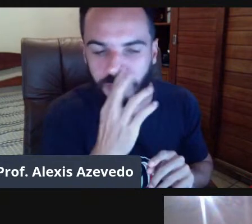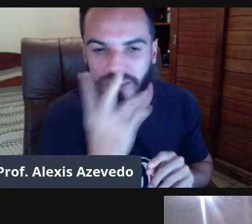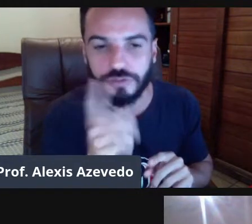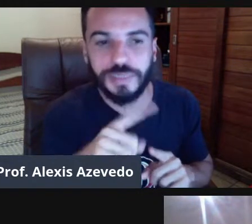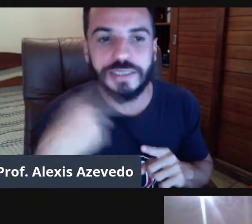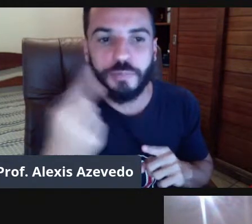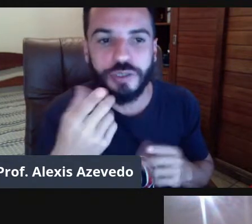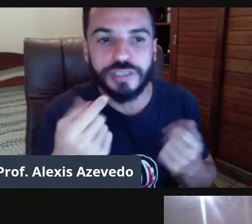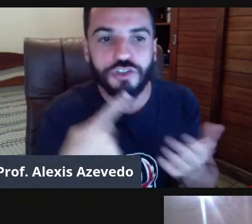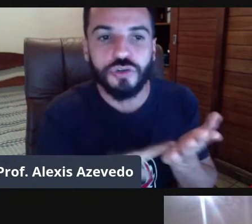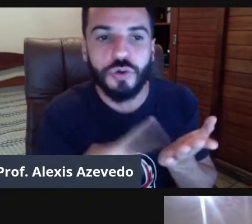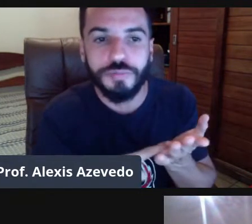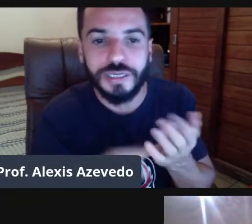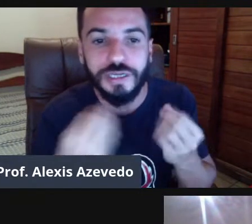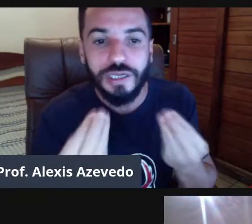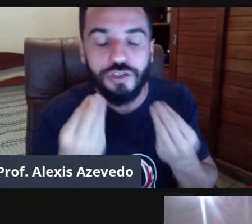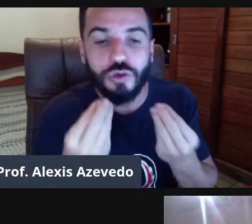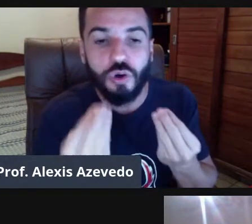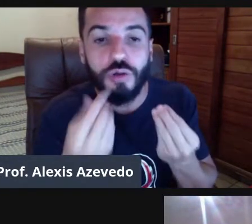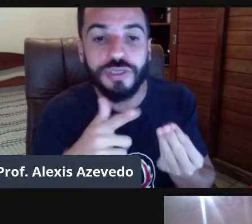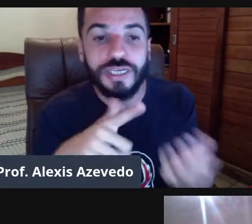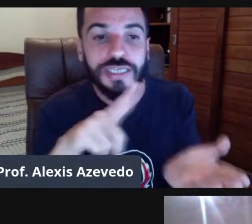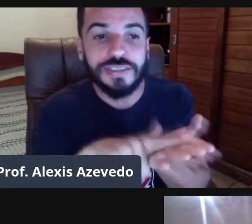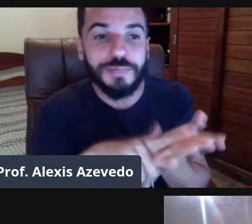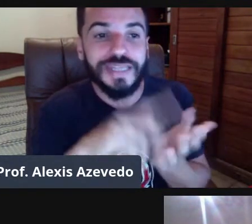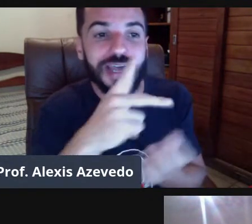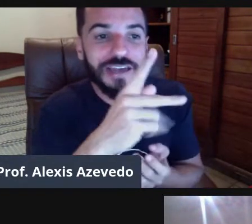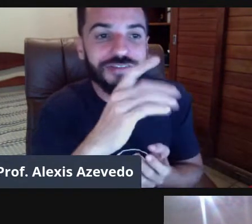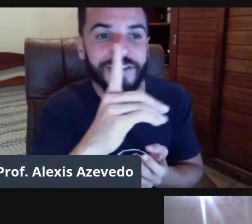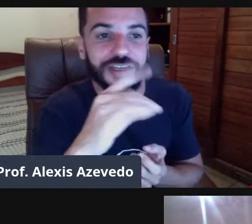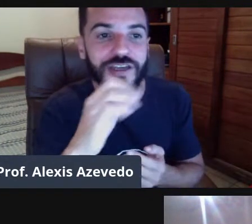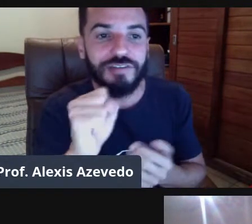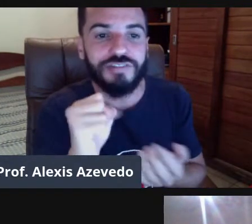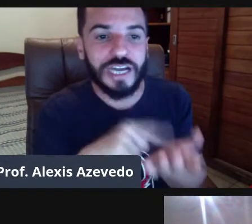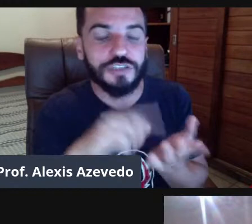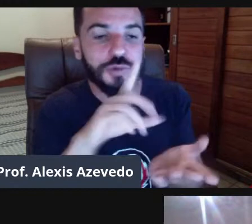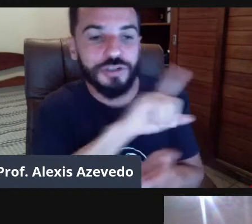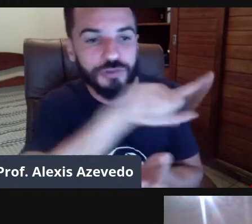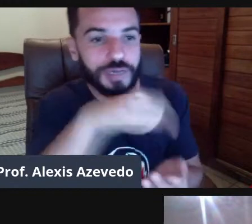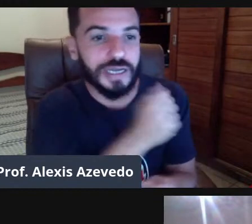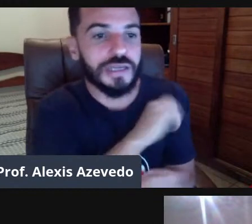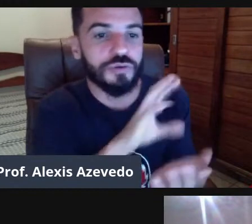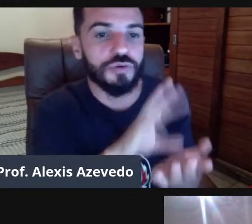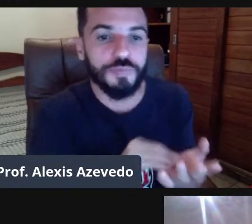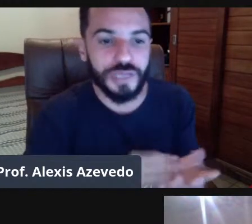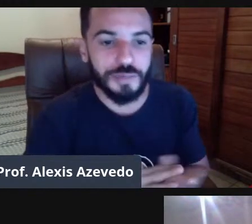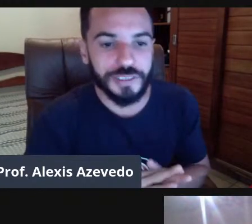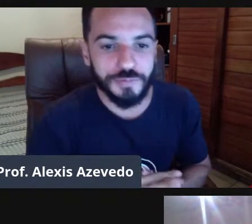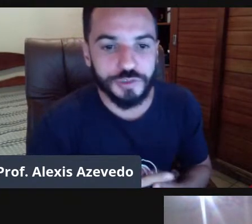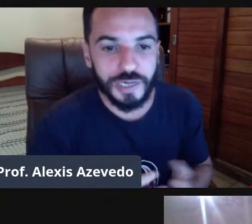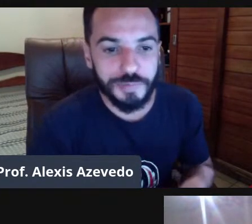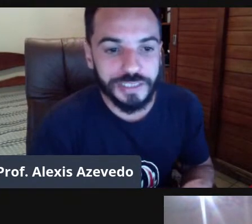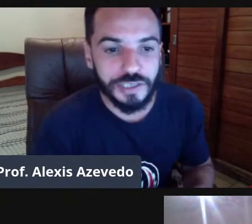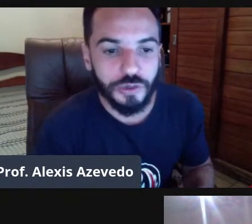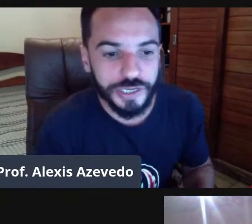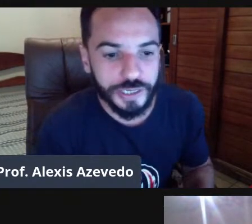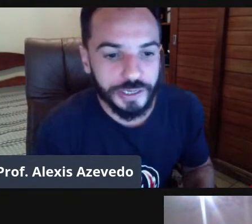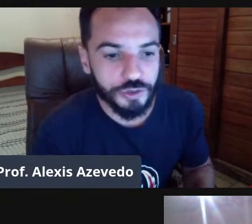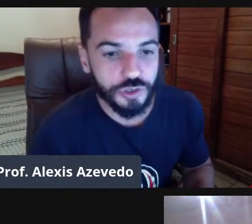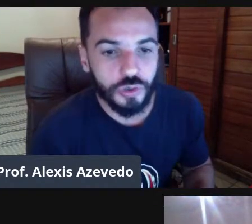pouco melhor sobre isso, mas depois a gente combina de como que esse PDF vai ficar disponível para cada aluno copiar. Mas meus